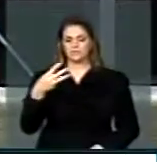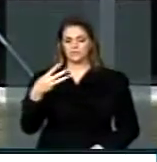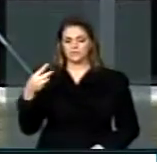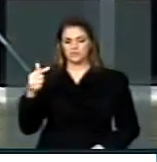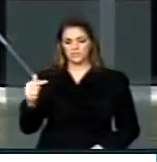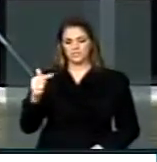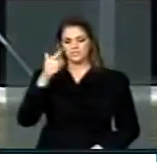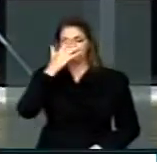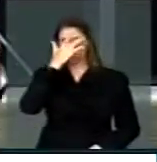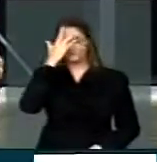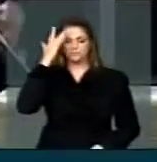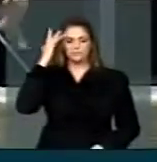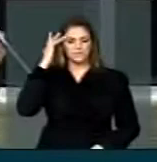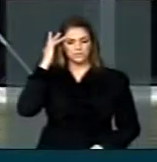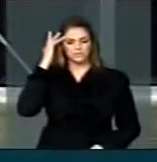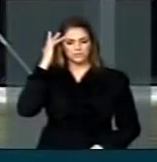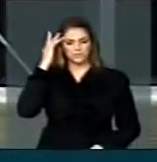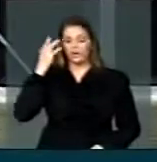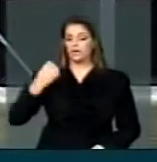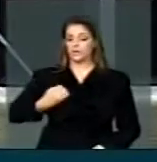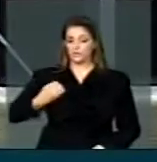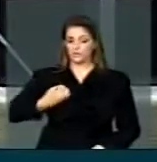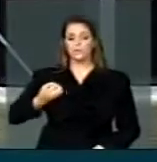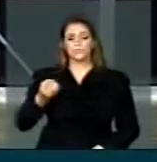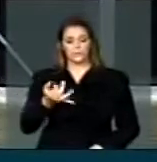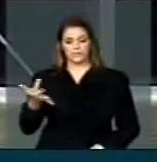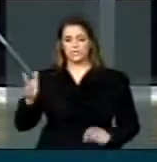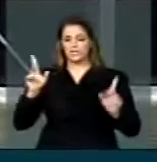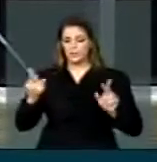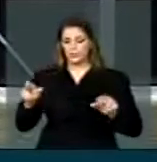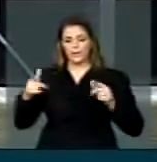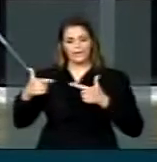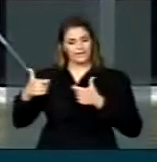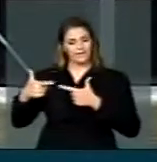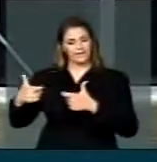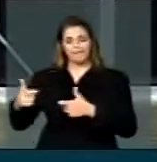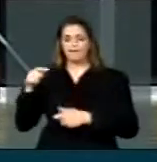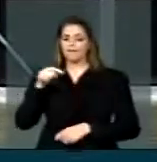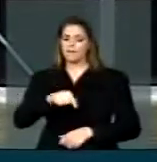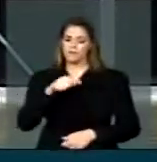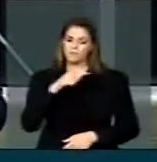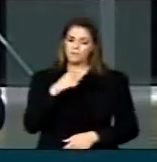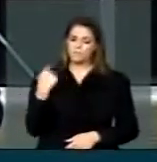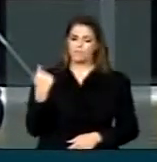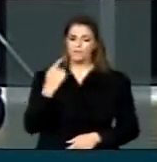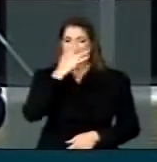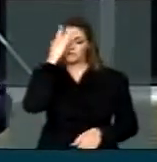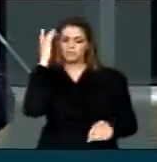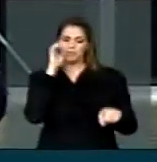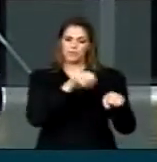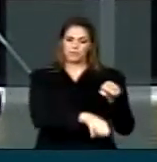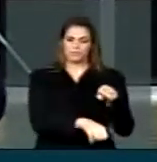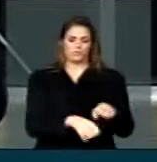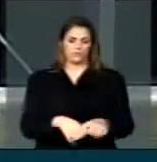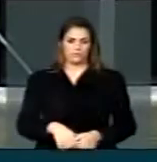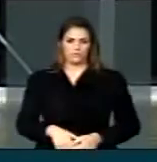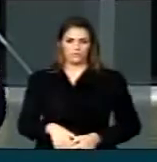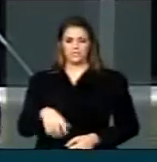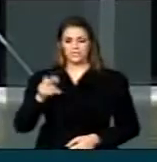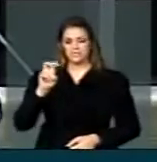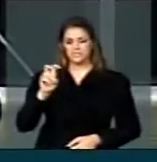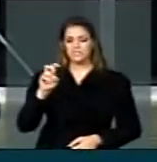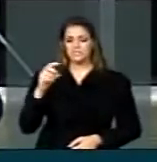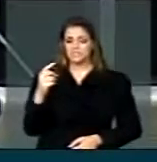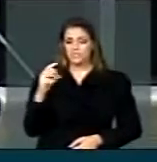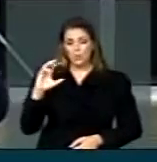56.337 pessoas, números de guerra, foram vítimas de homicídio no Brasil. Dessas